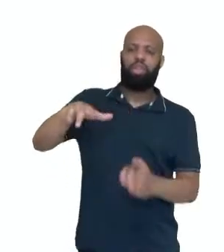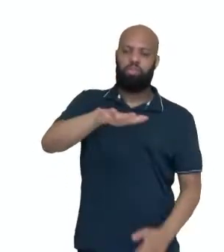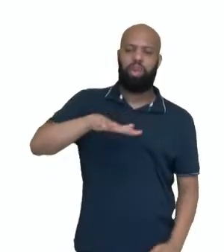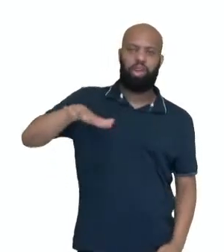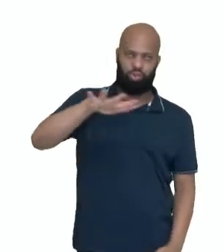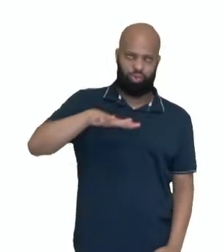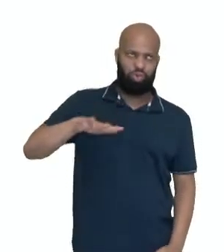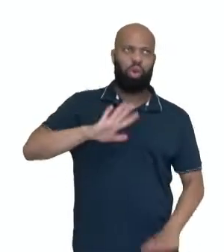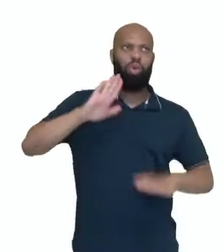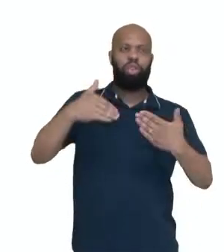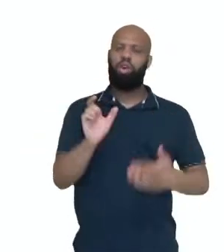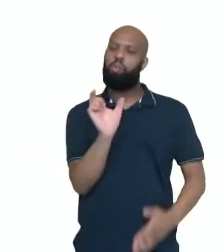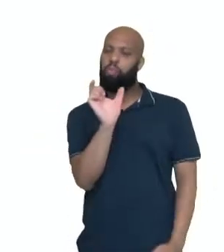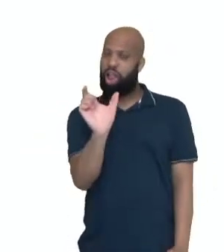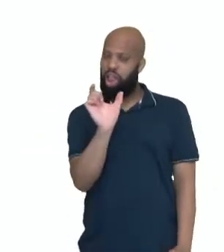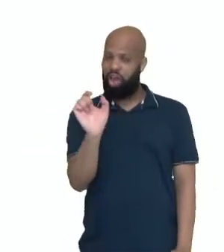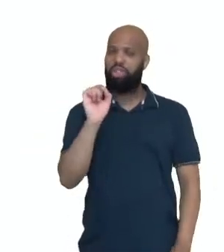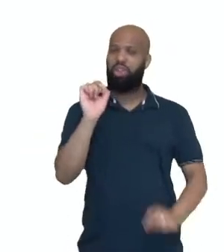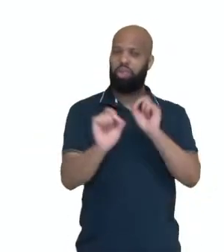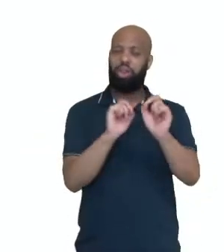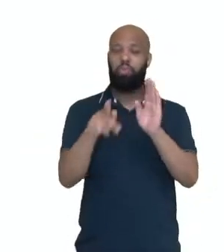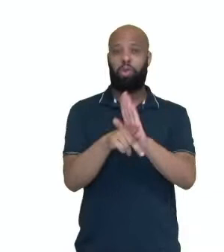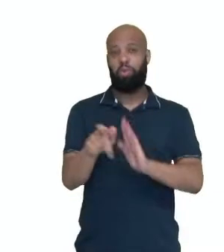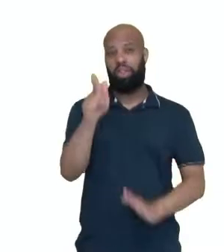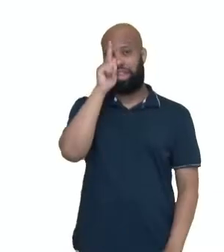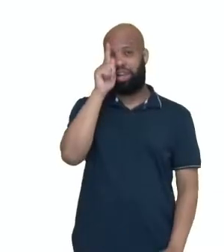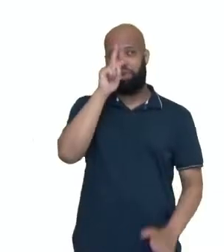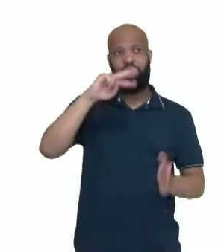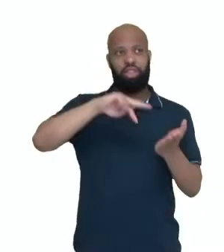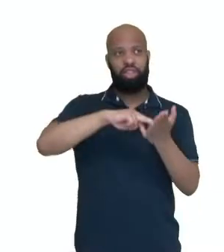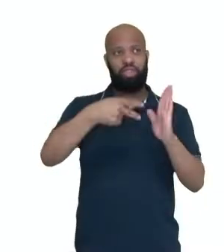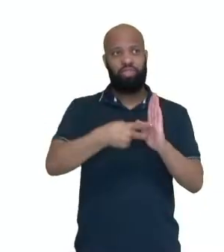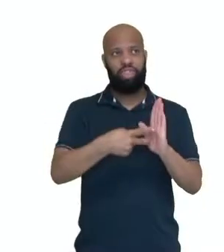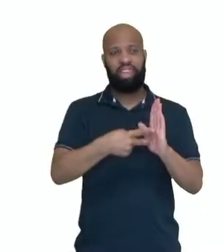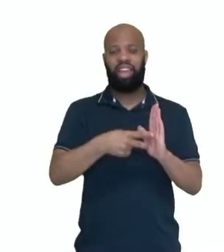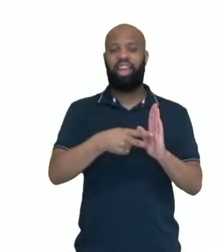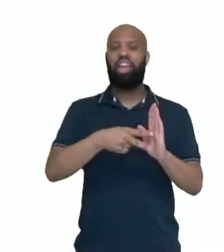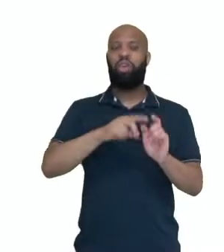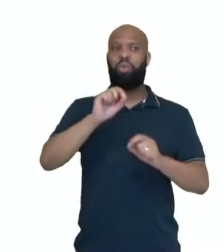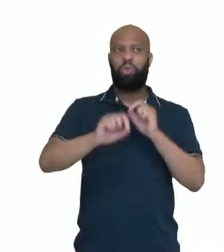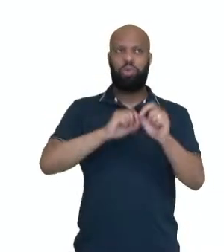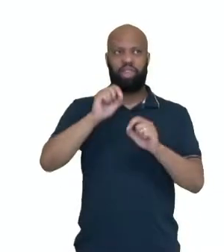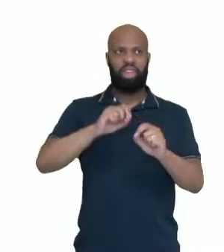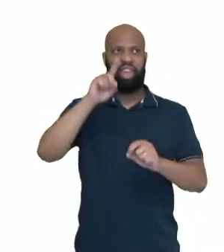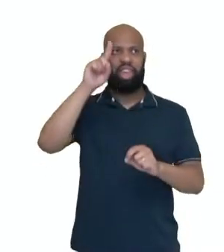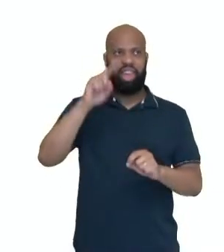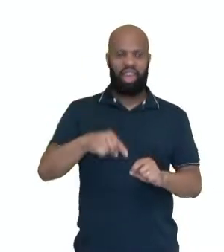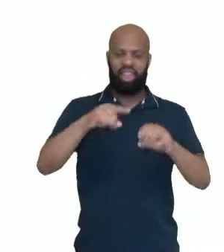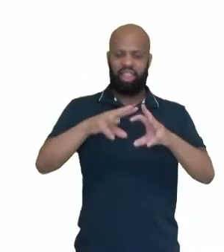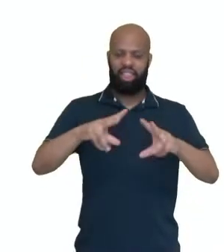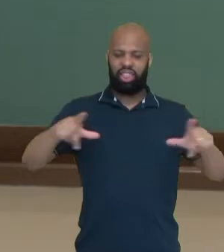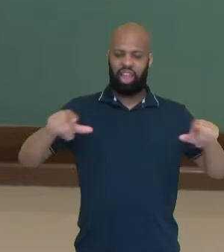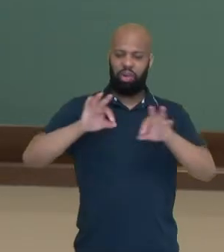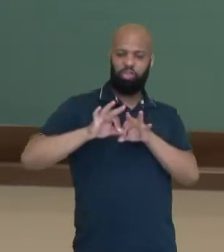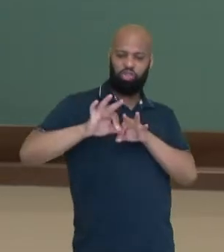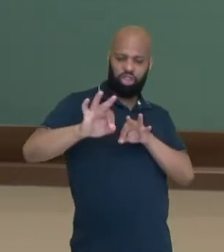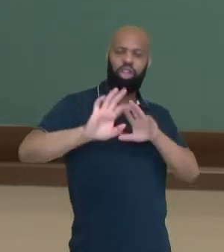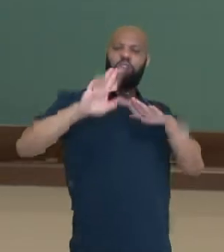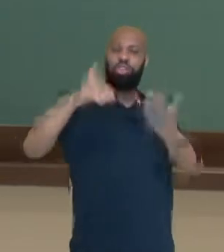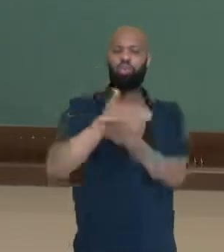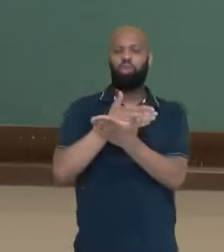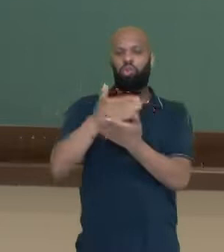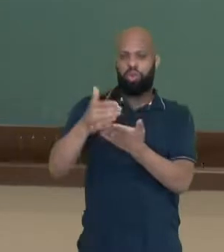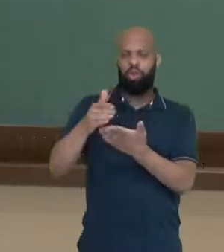o termo geometria tem origem do grego e significa geo, terra, e metria, medida. Inicialmente, a geometria